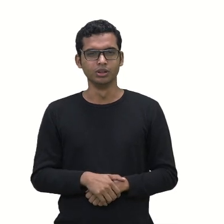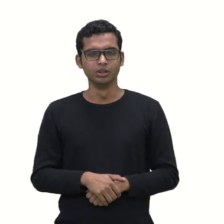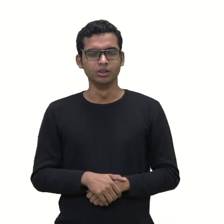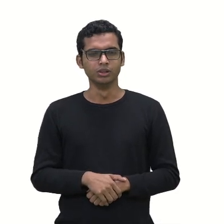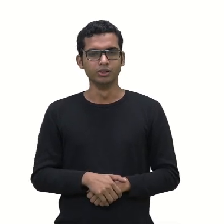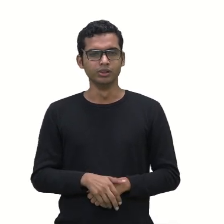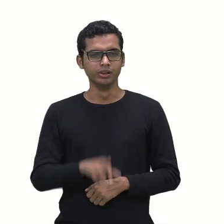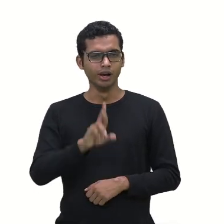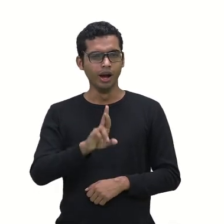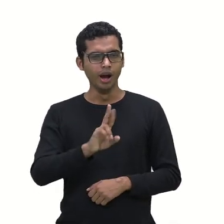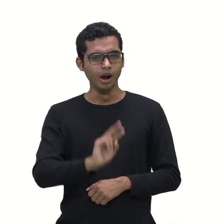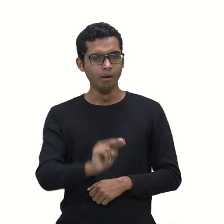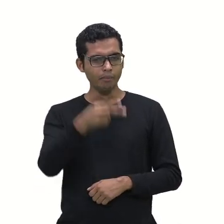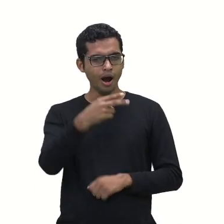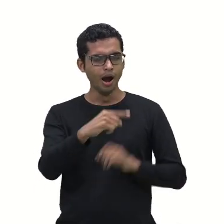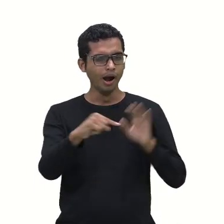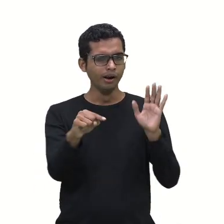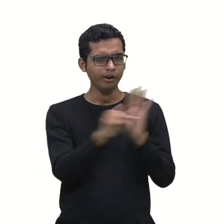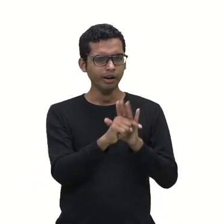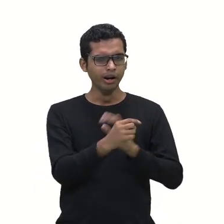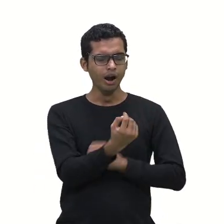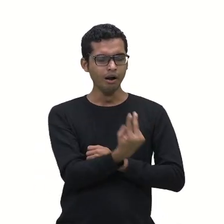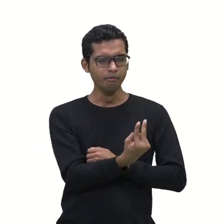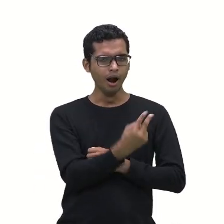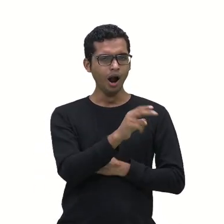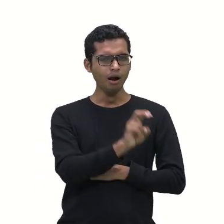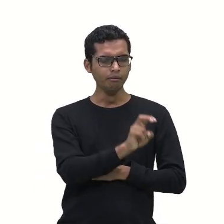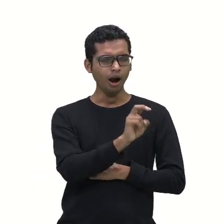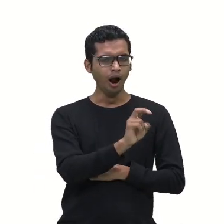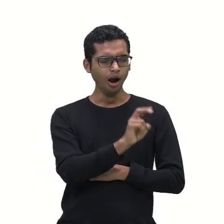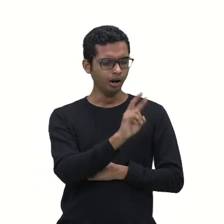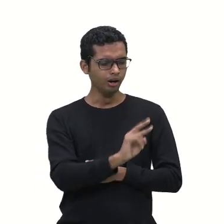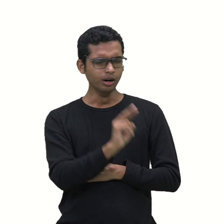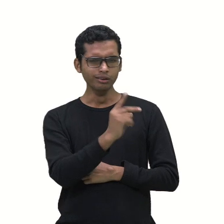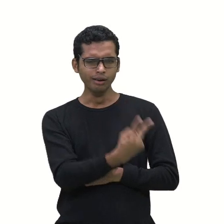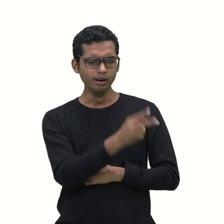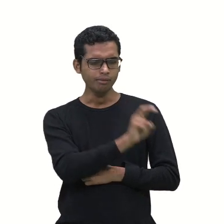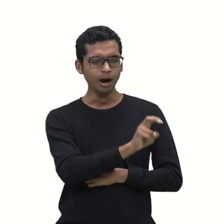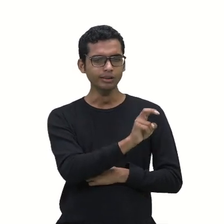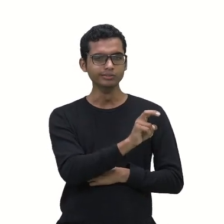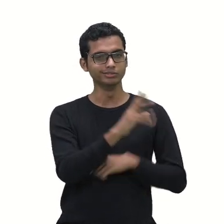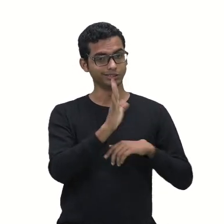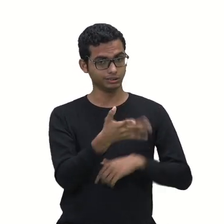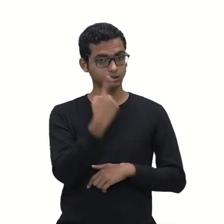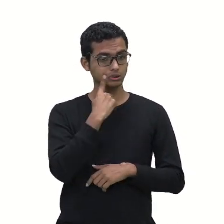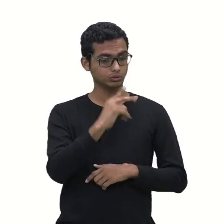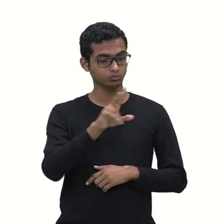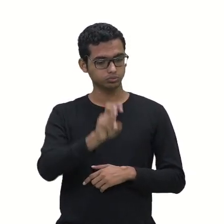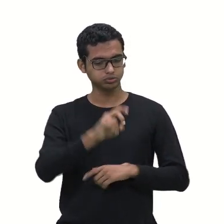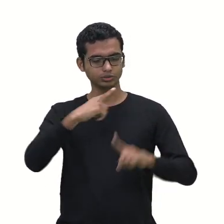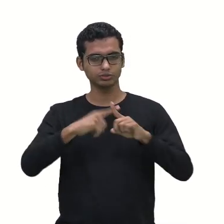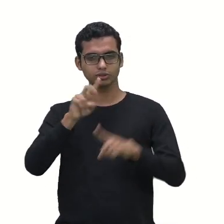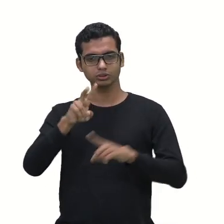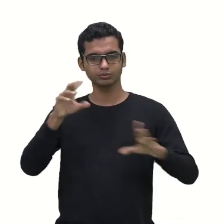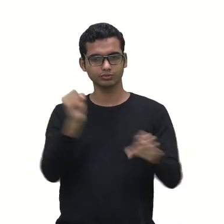r² menos 25, já que o quadrado de 5 é 25, né?